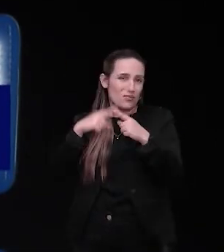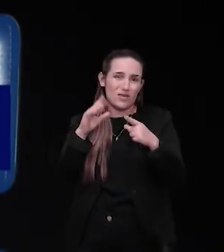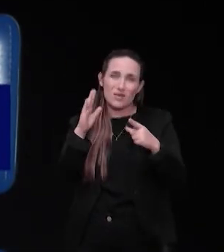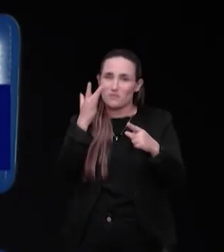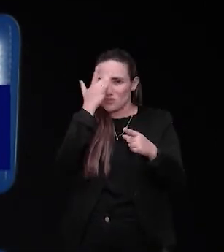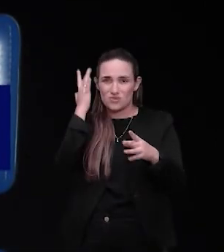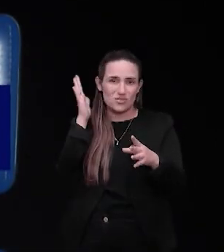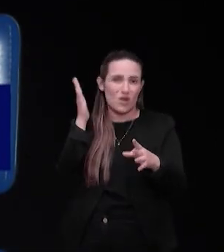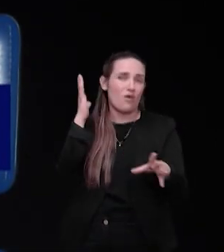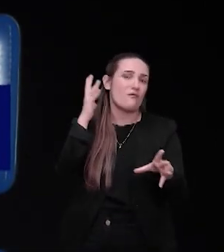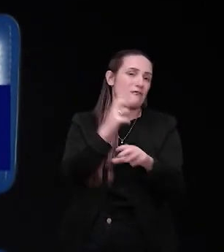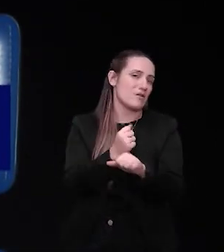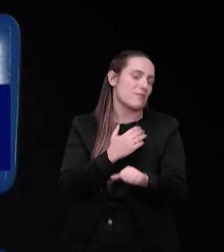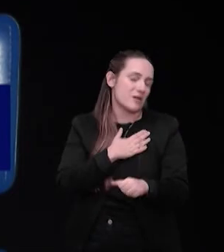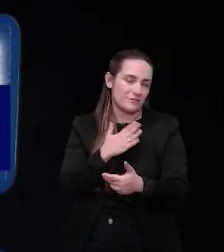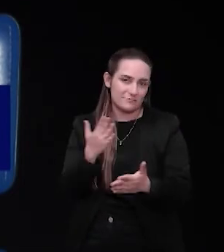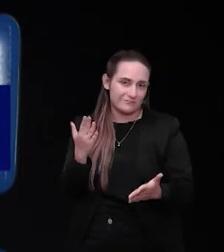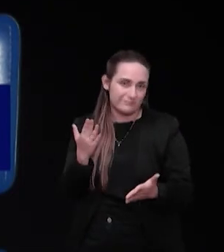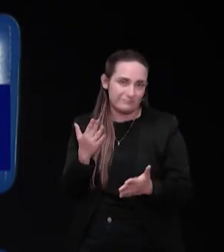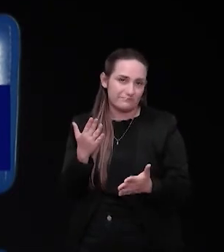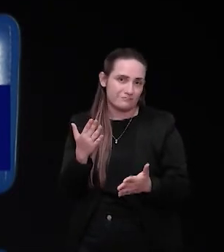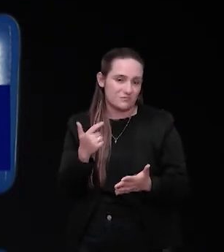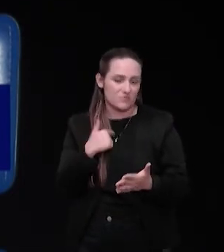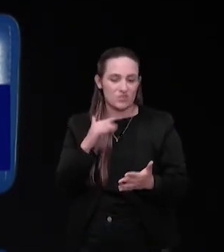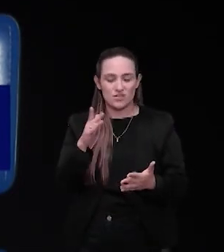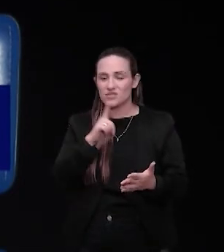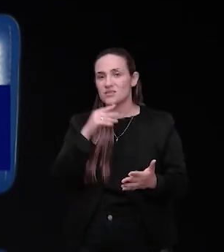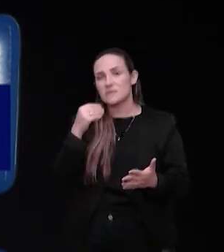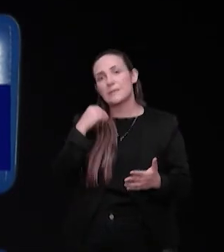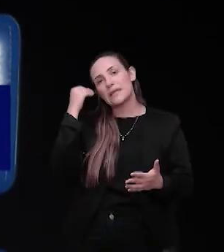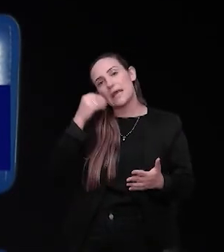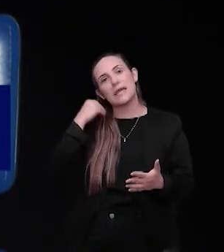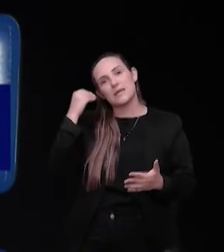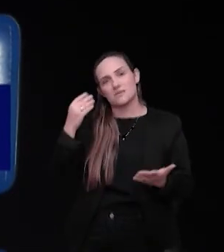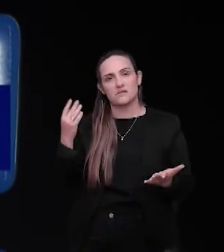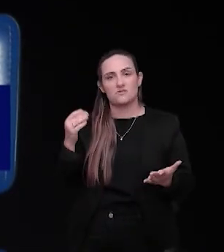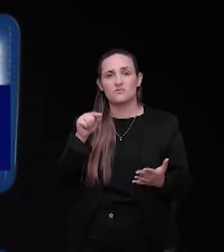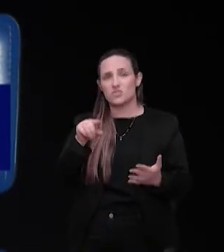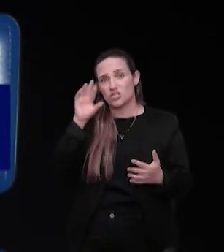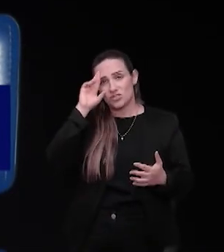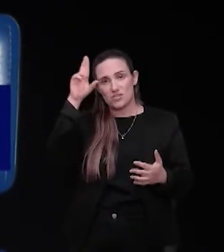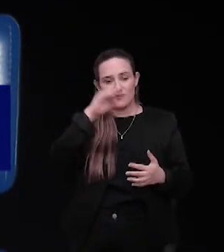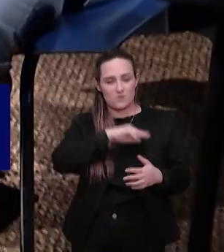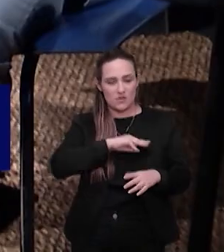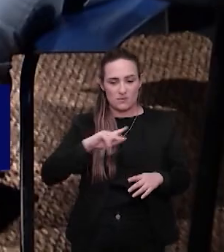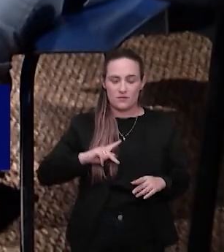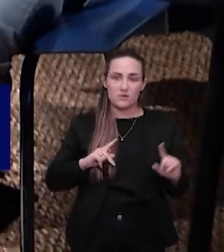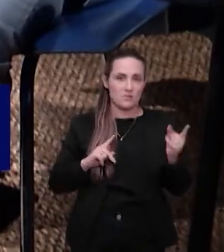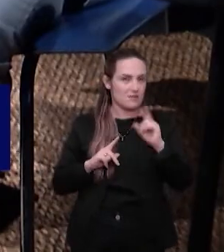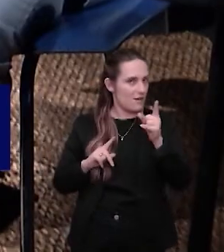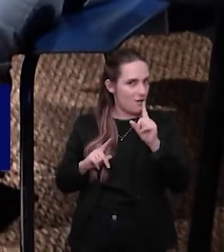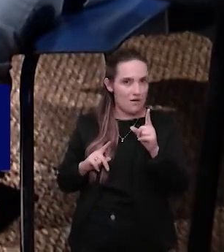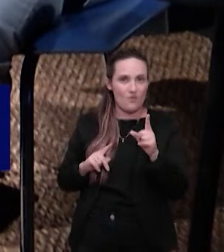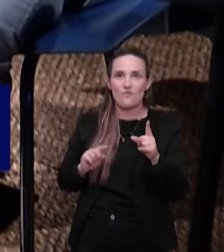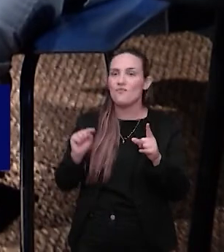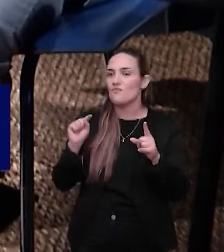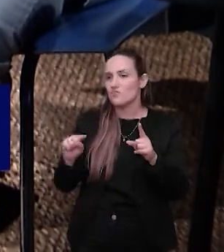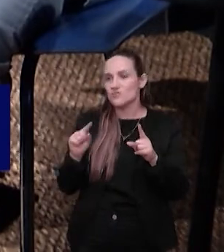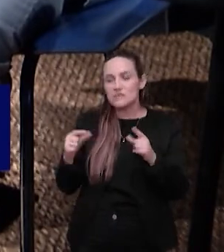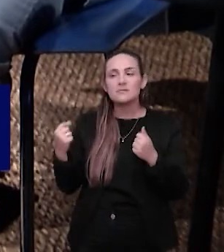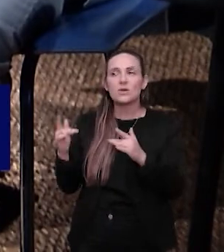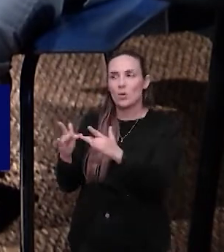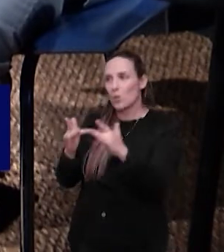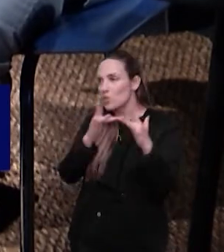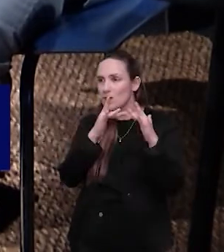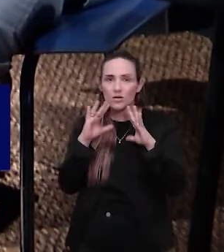quem tinha experiência de gestão administrativa, não é só... Você não vira só chefe do Ministério Público, você tem que lidar com todos os poderes e instituições, você tem que